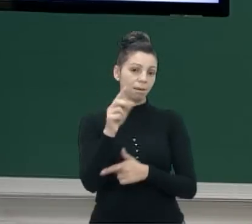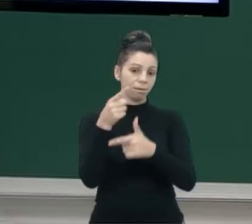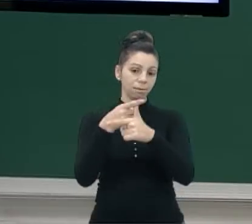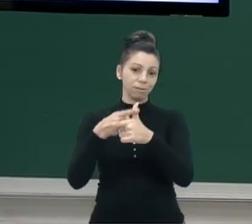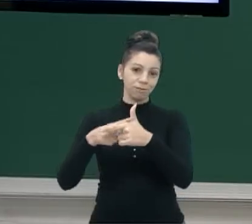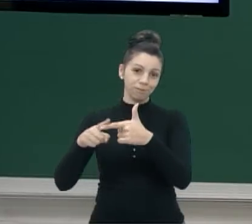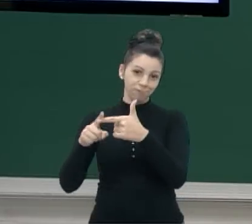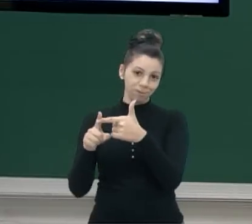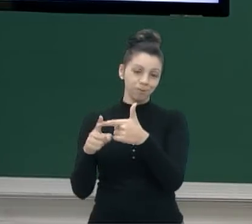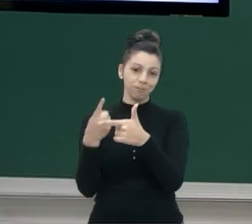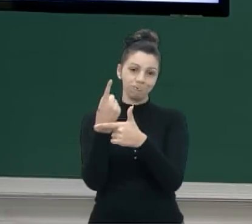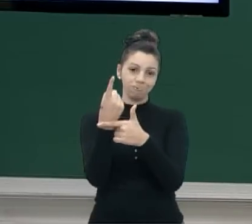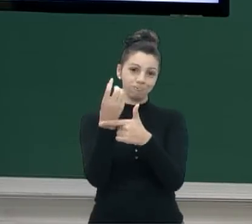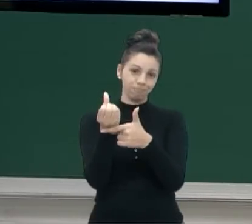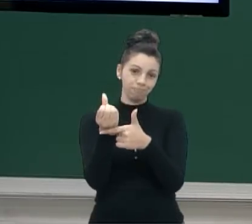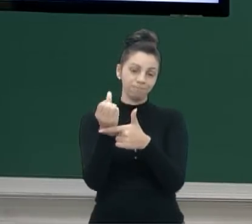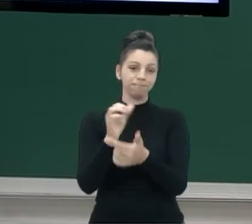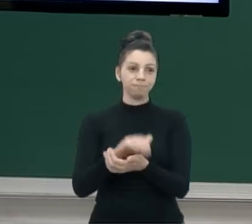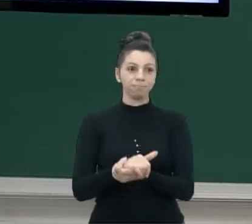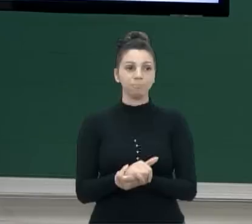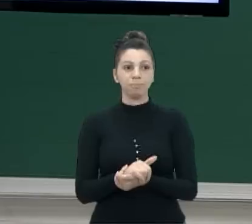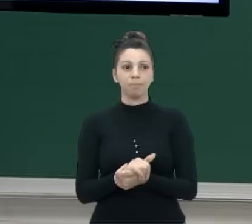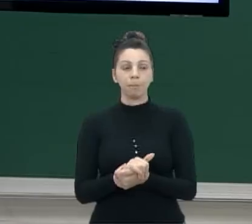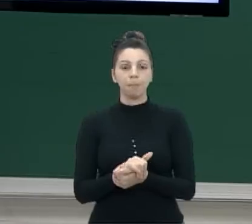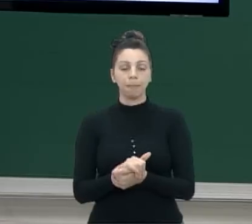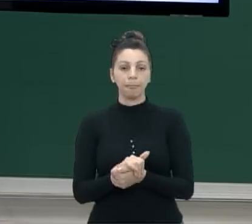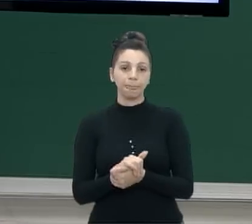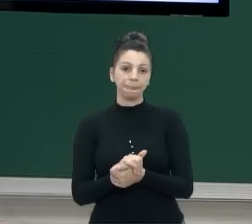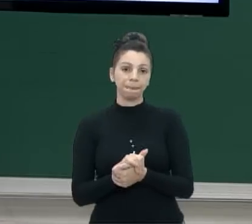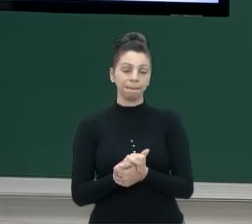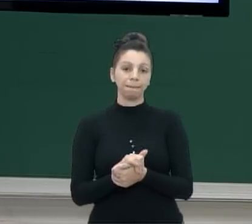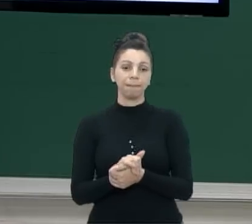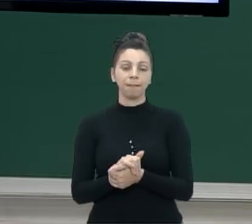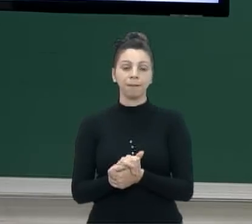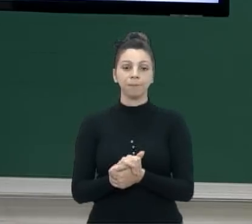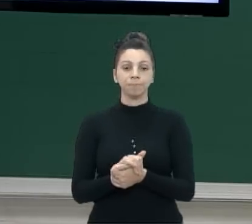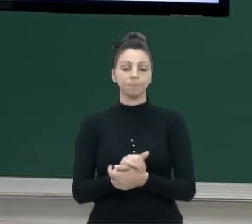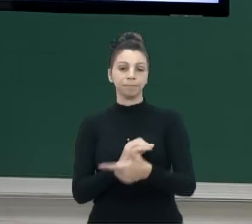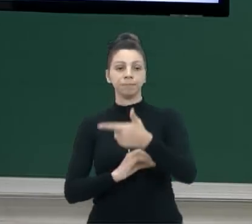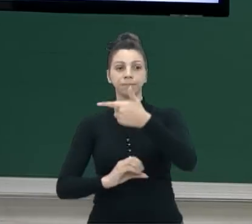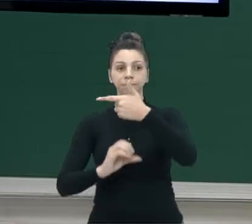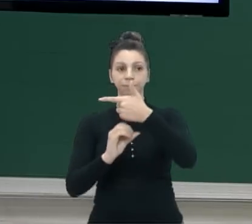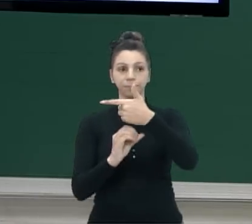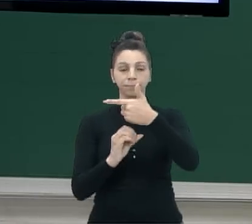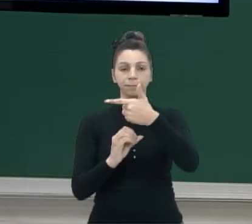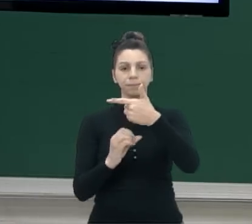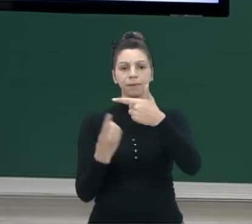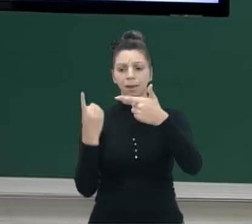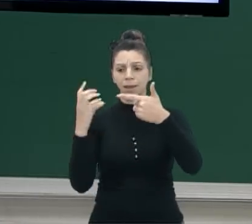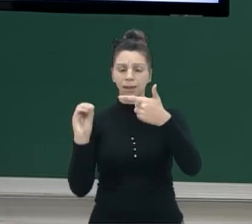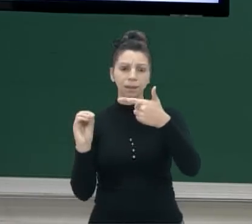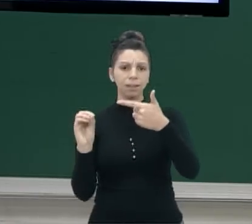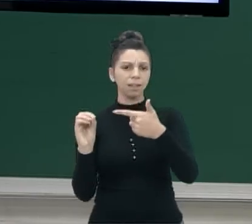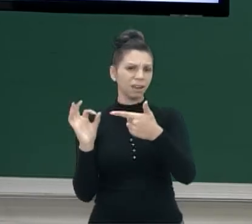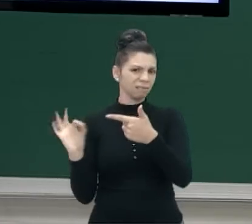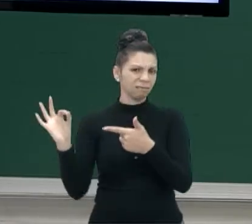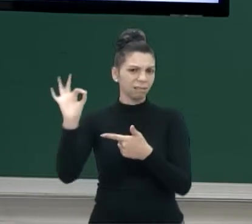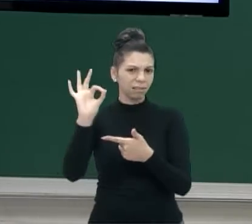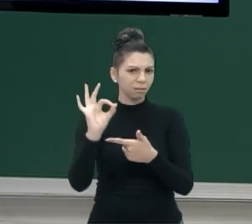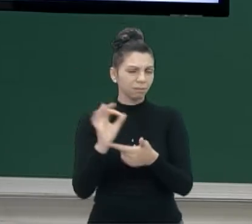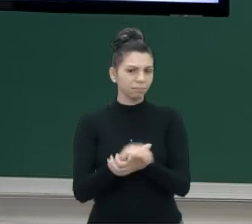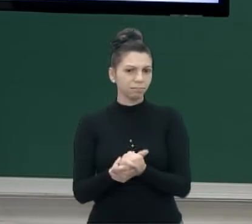dar nenhum real para cada um, né? Então, não deu nenhum real. Ah, mas dá 10 centavos? Vamos ver.